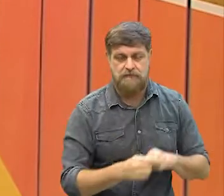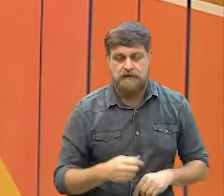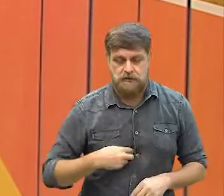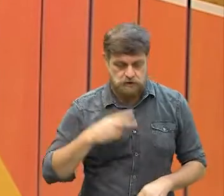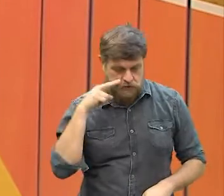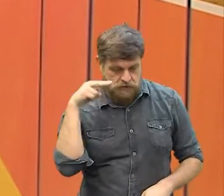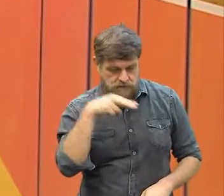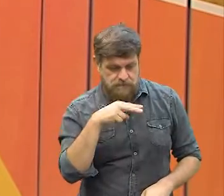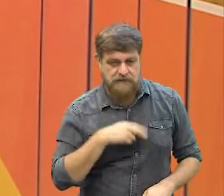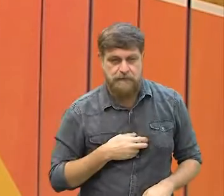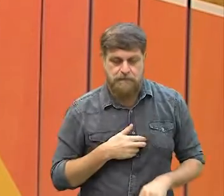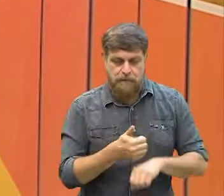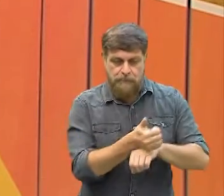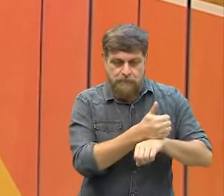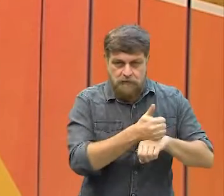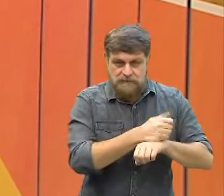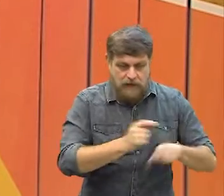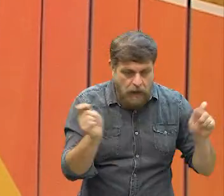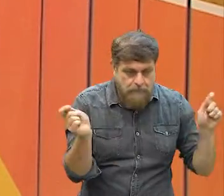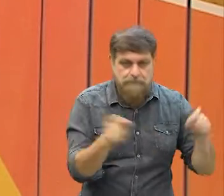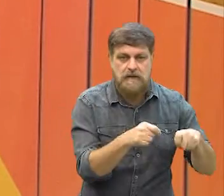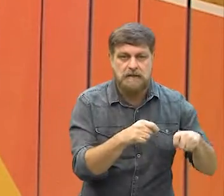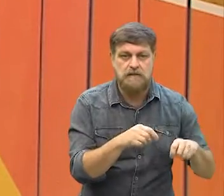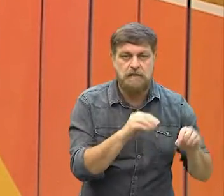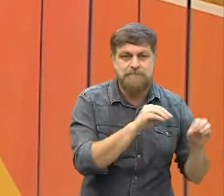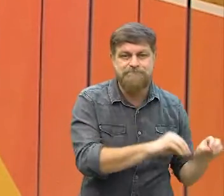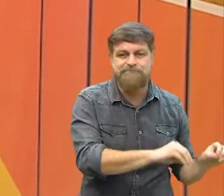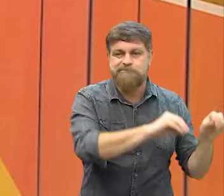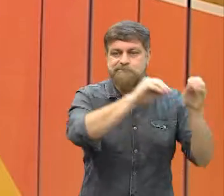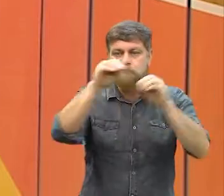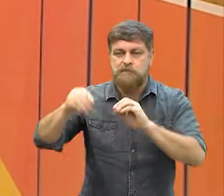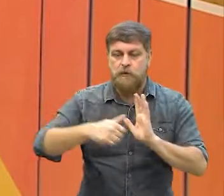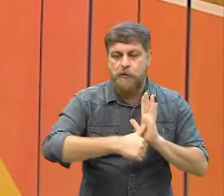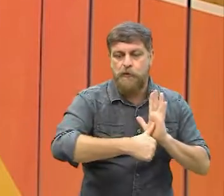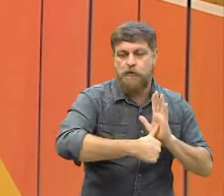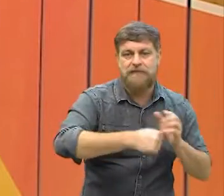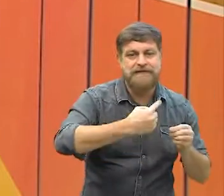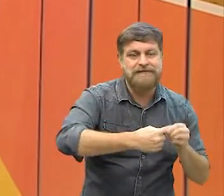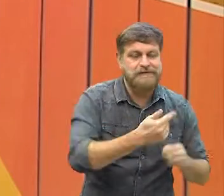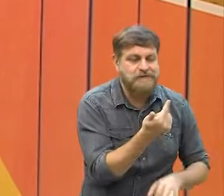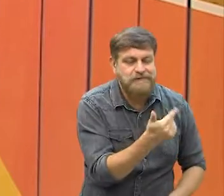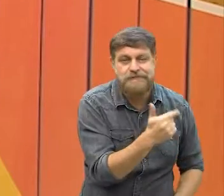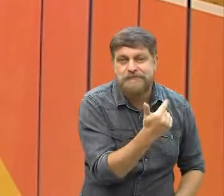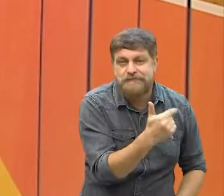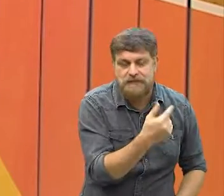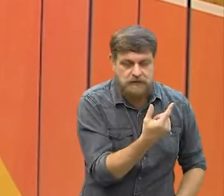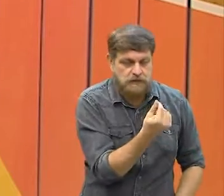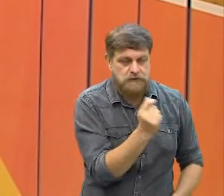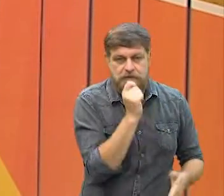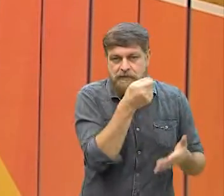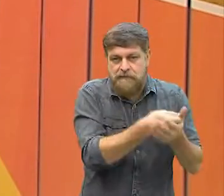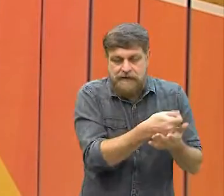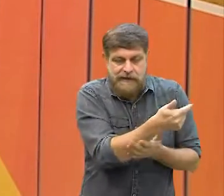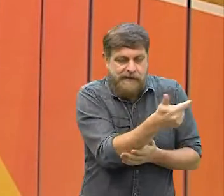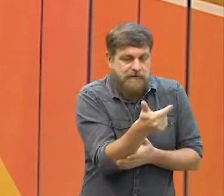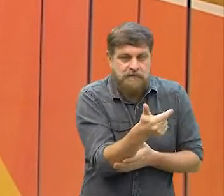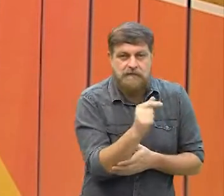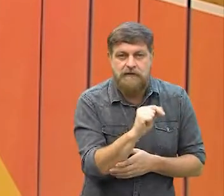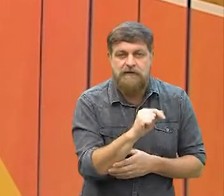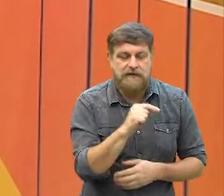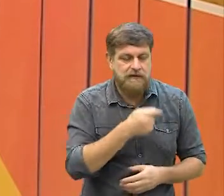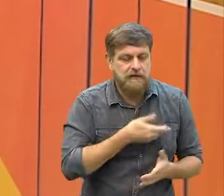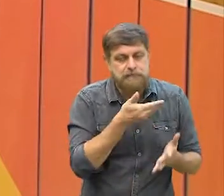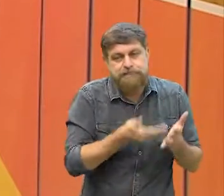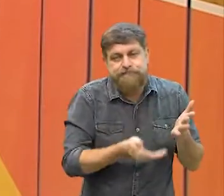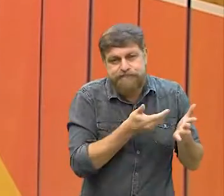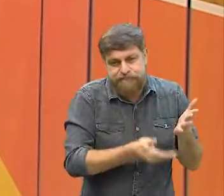comum a gente assistir, né? Atletas que têm potencial e muitas vezes não tem um clube na cidade, não tem dinheiro para ir para outra cidade. A gente já